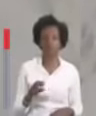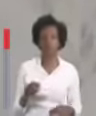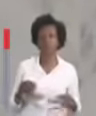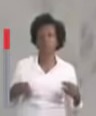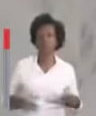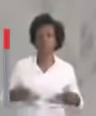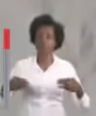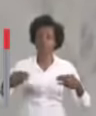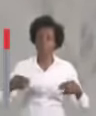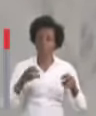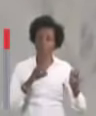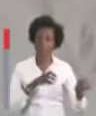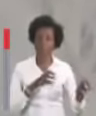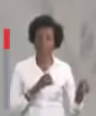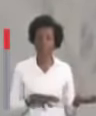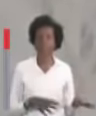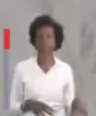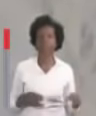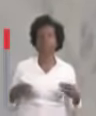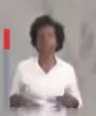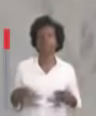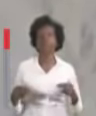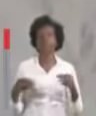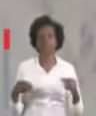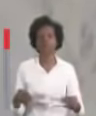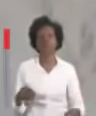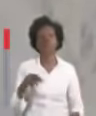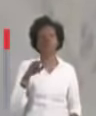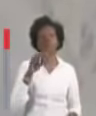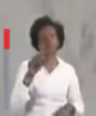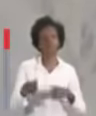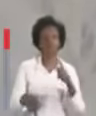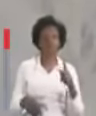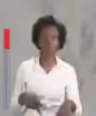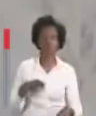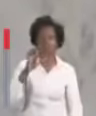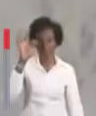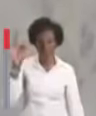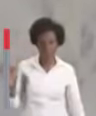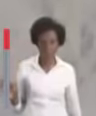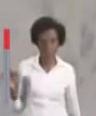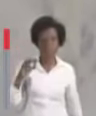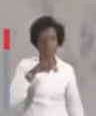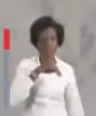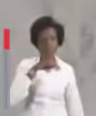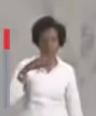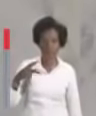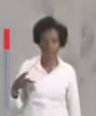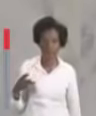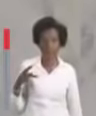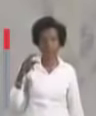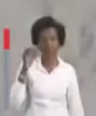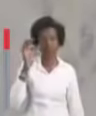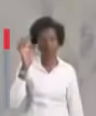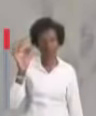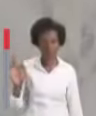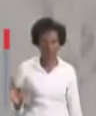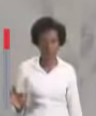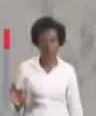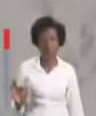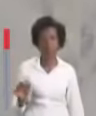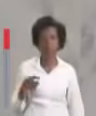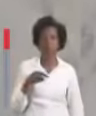Ministério da Educação com o Ministério Público Federal que está acompanhando esse caso não é que tá fazendo uma